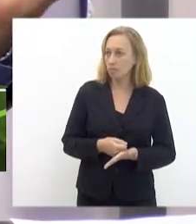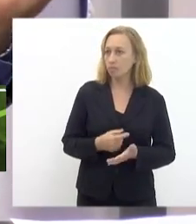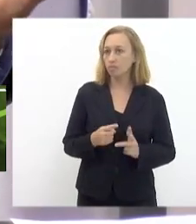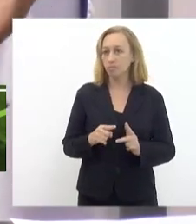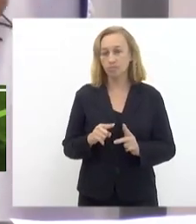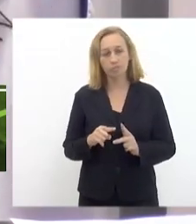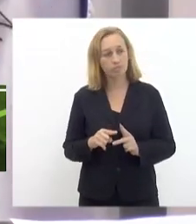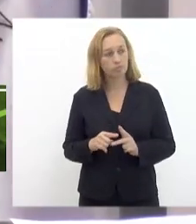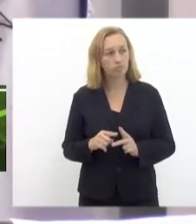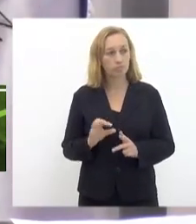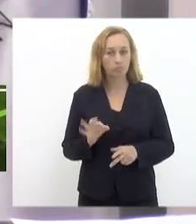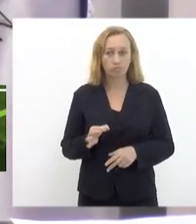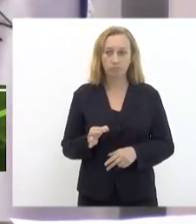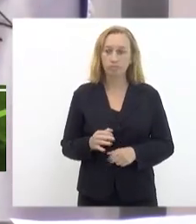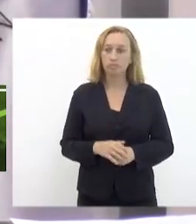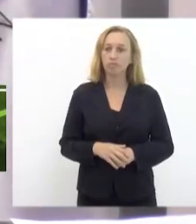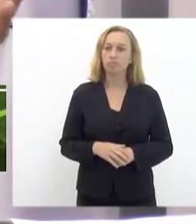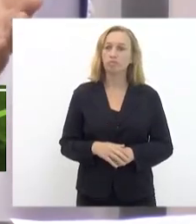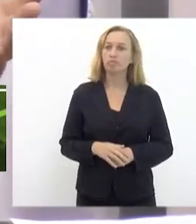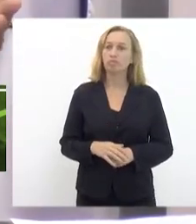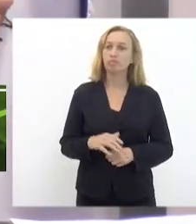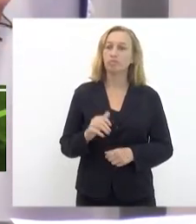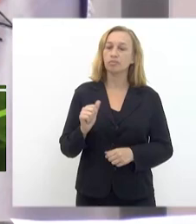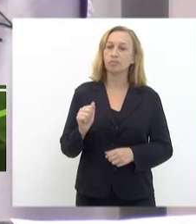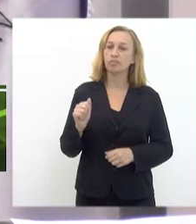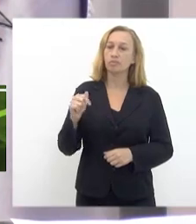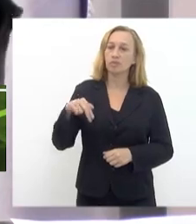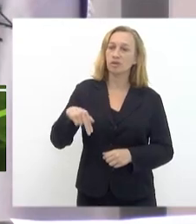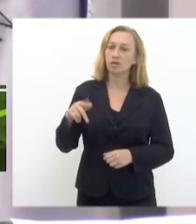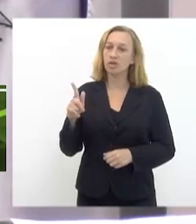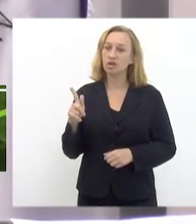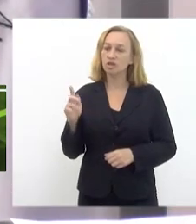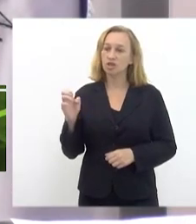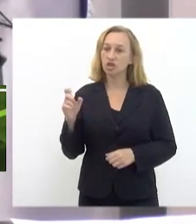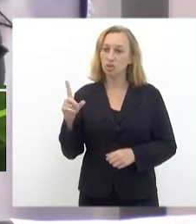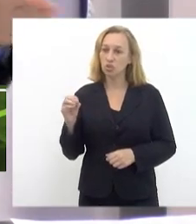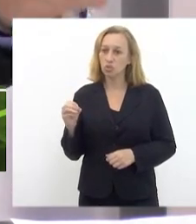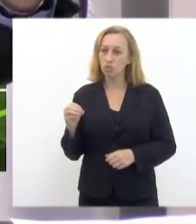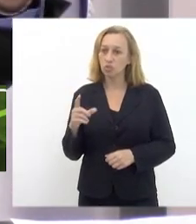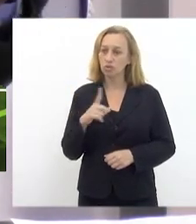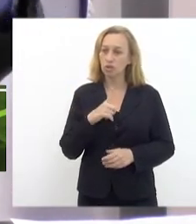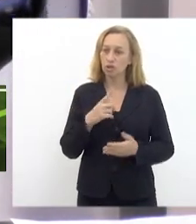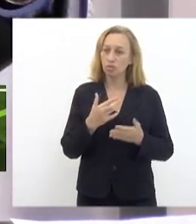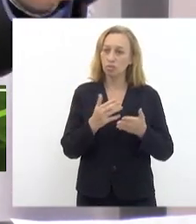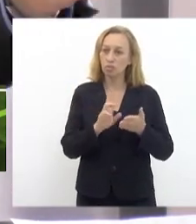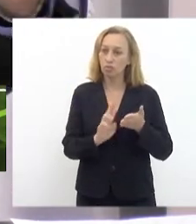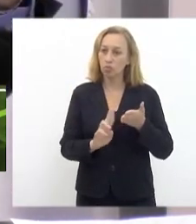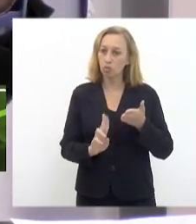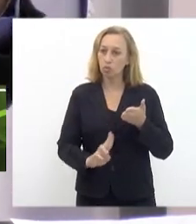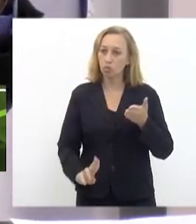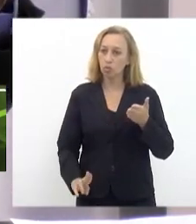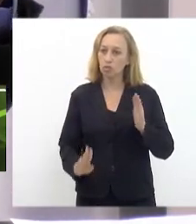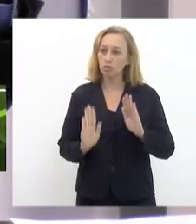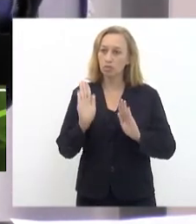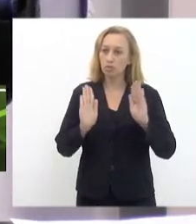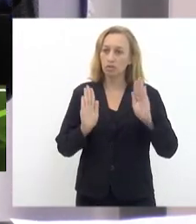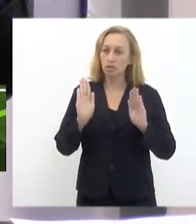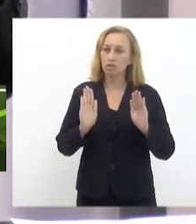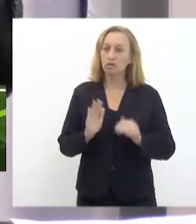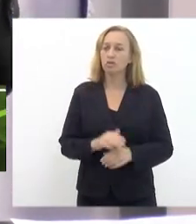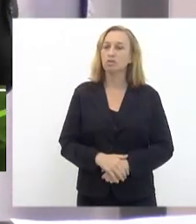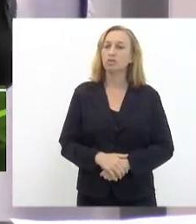acertar né já que o Ângelo tem ali uma listagem de licitações